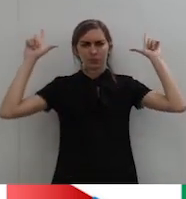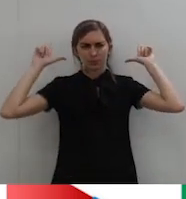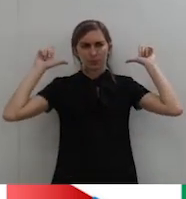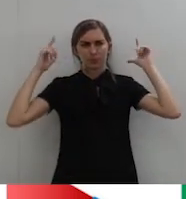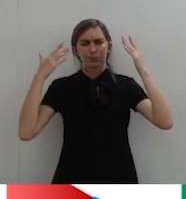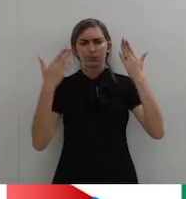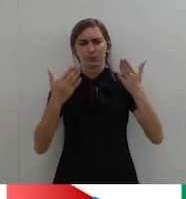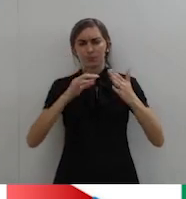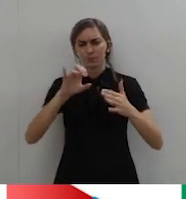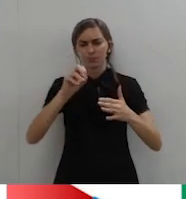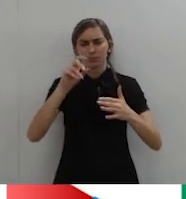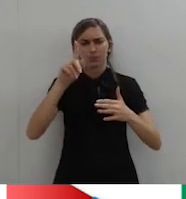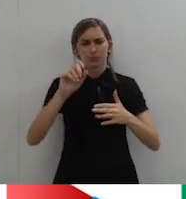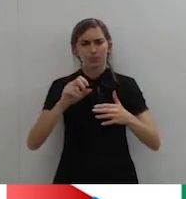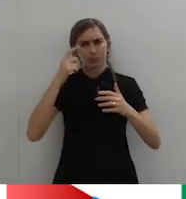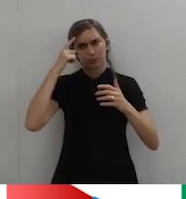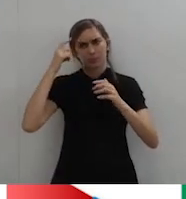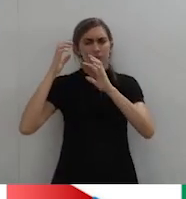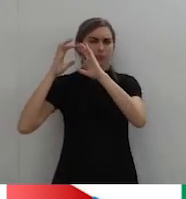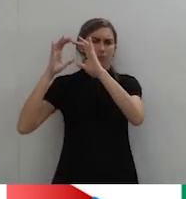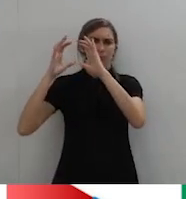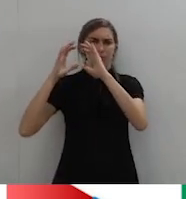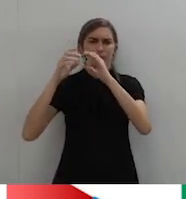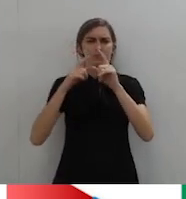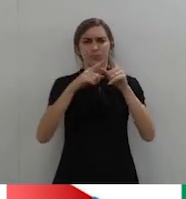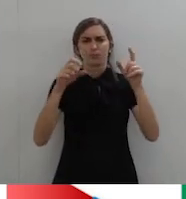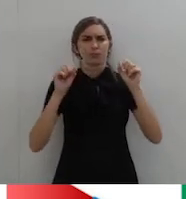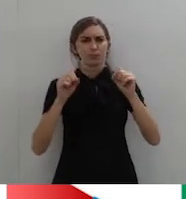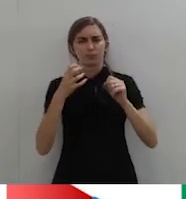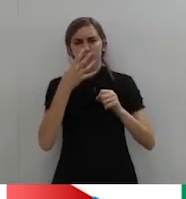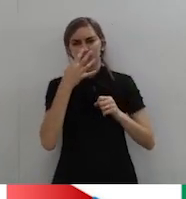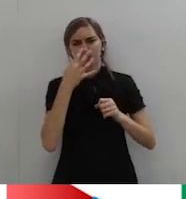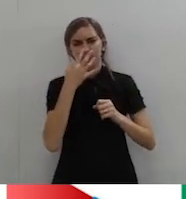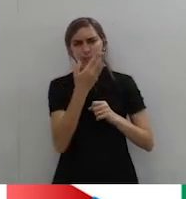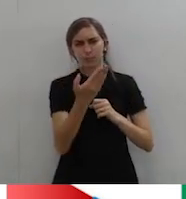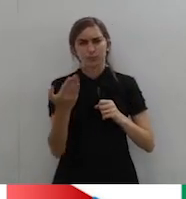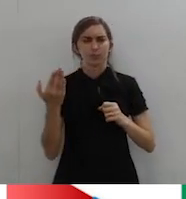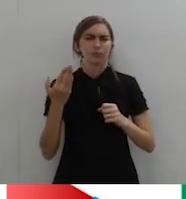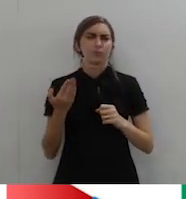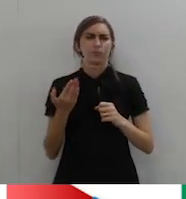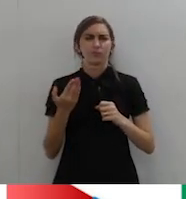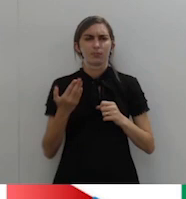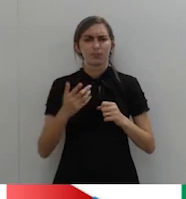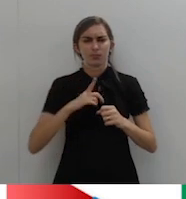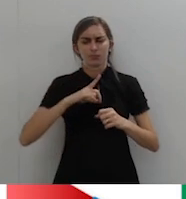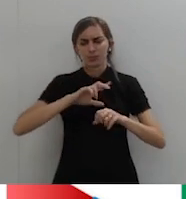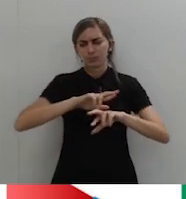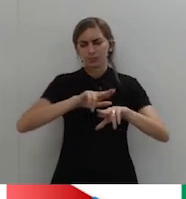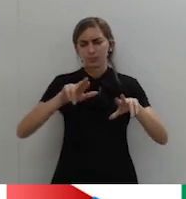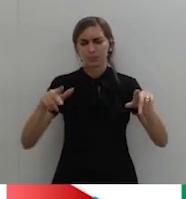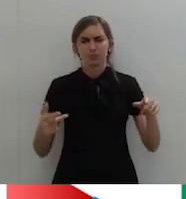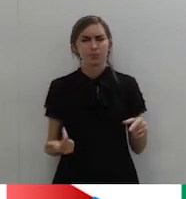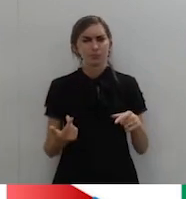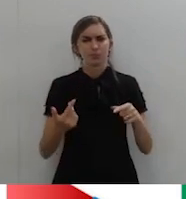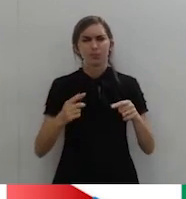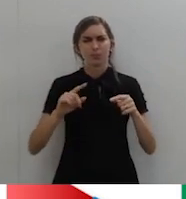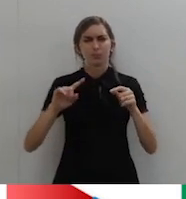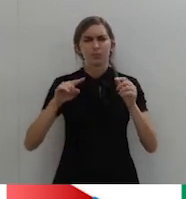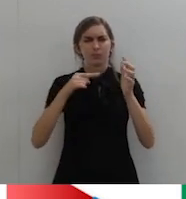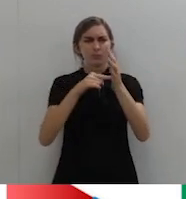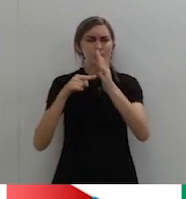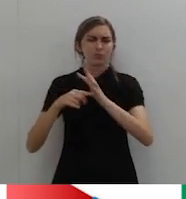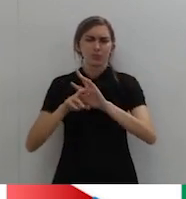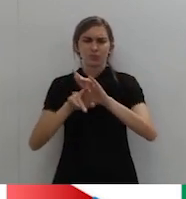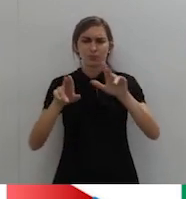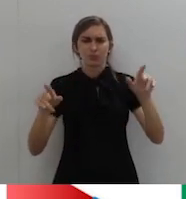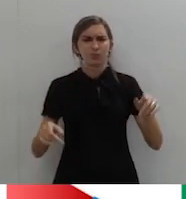painel, que seria um joguinho sensorial. Então, vocês podem observar nessa imagem a diversidade de